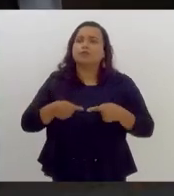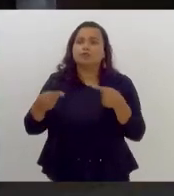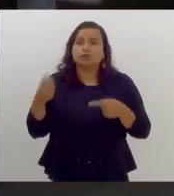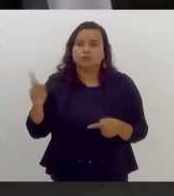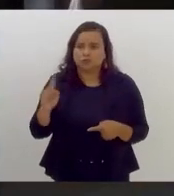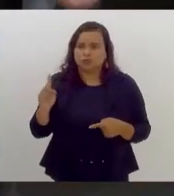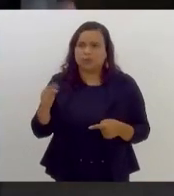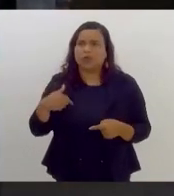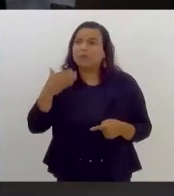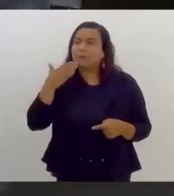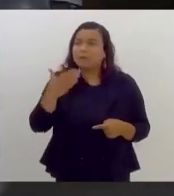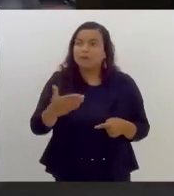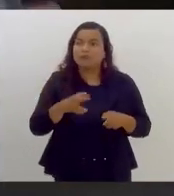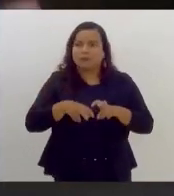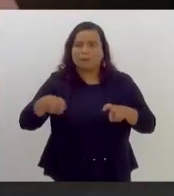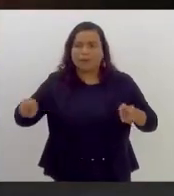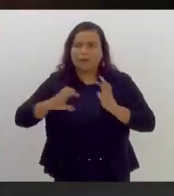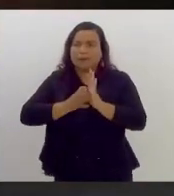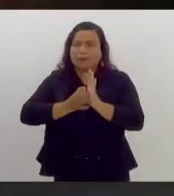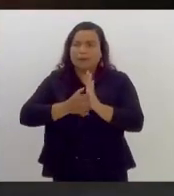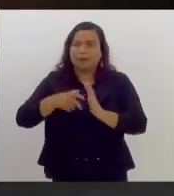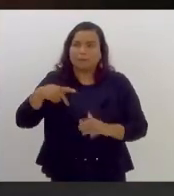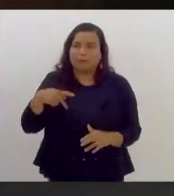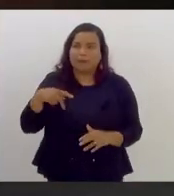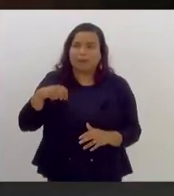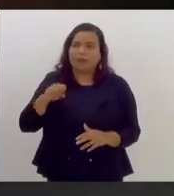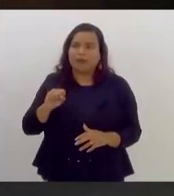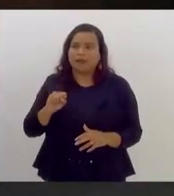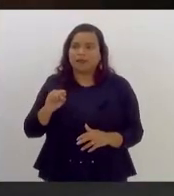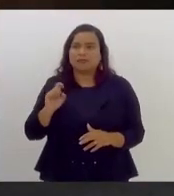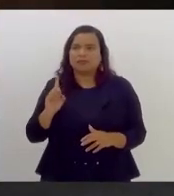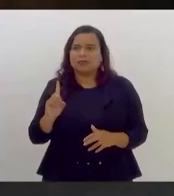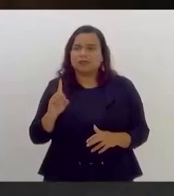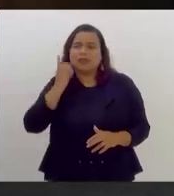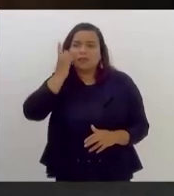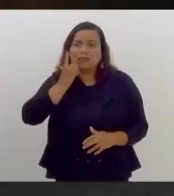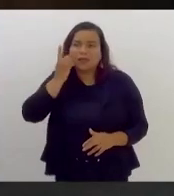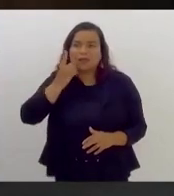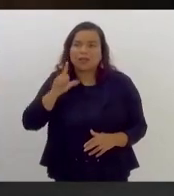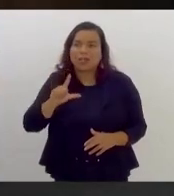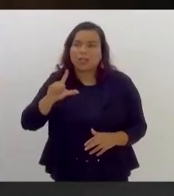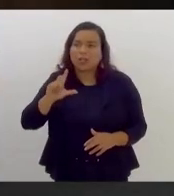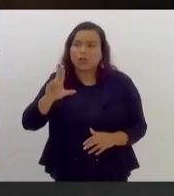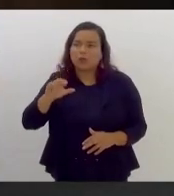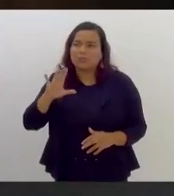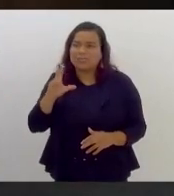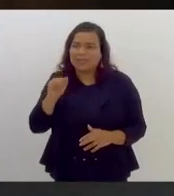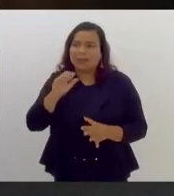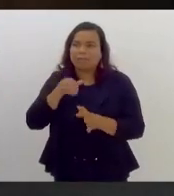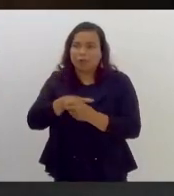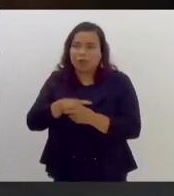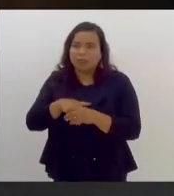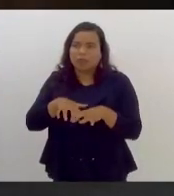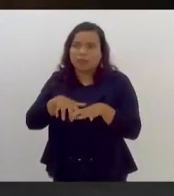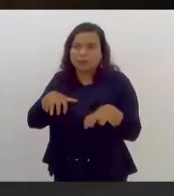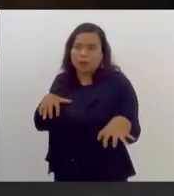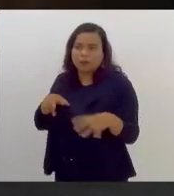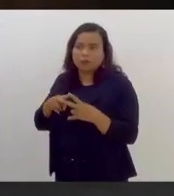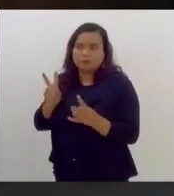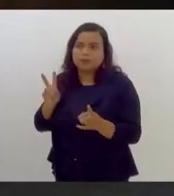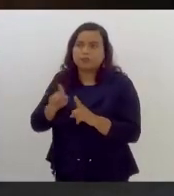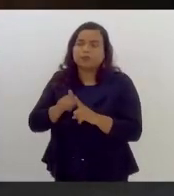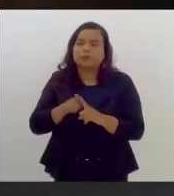a bancada do PSD, deputada Lucinha, que está votando remotamente, e deputada